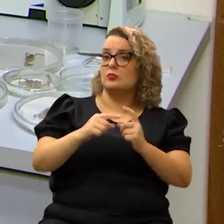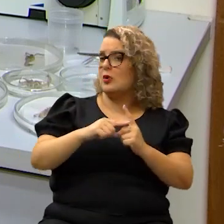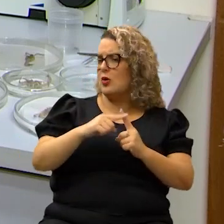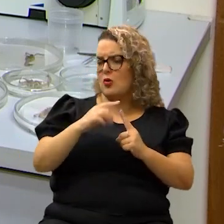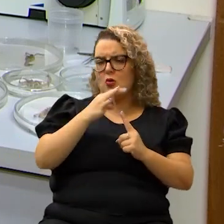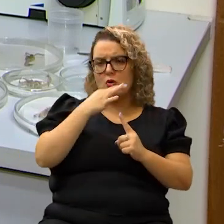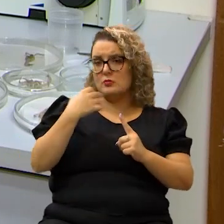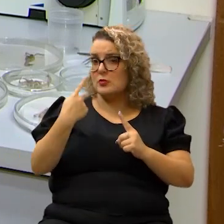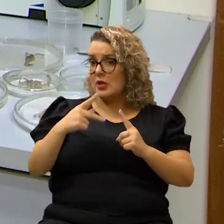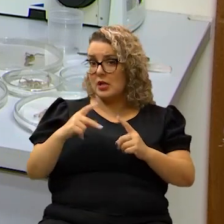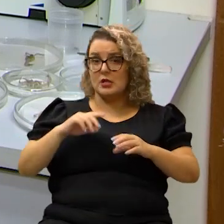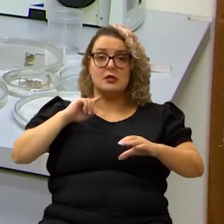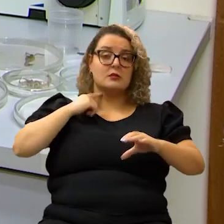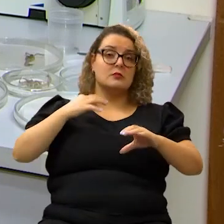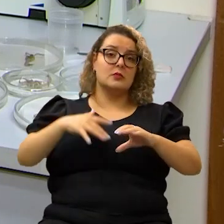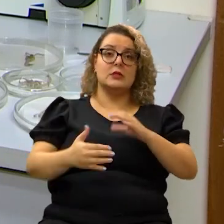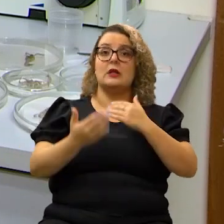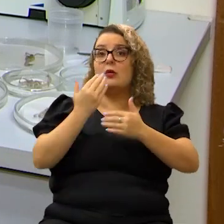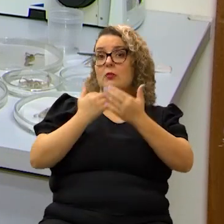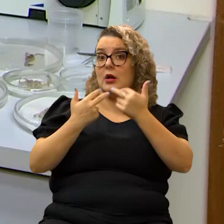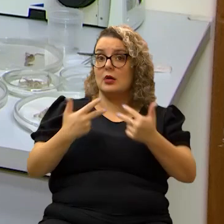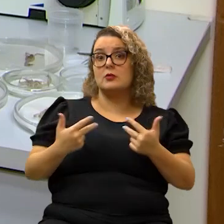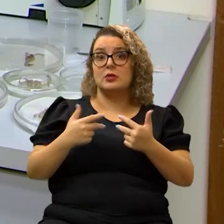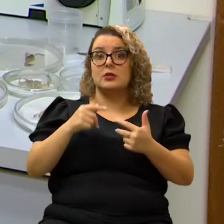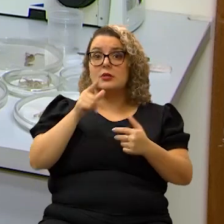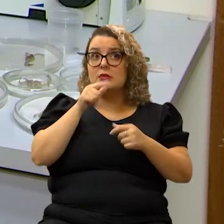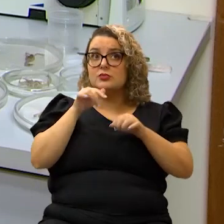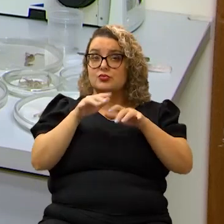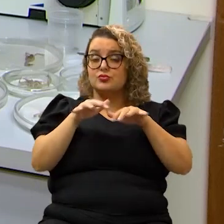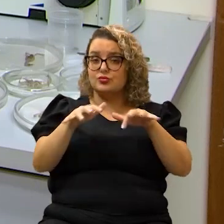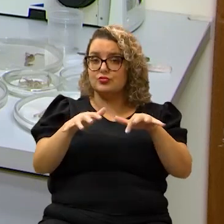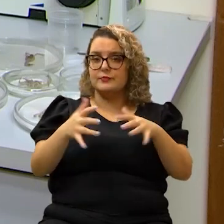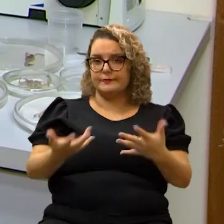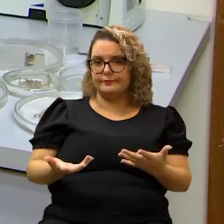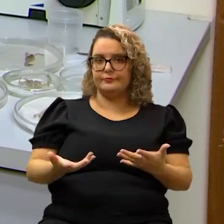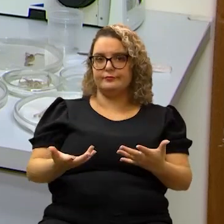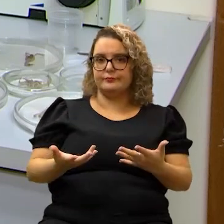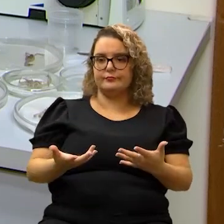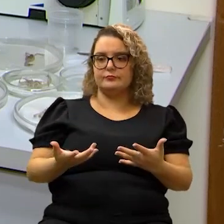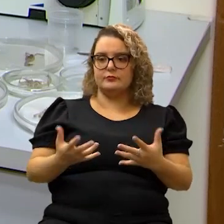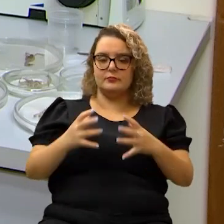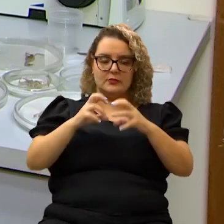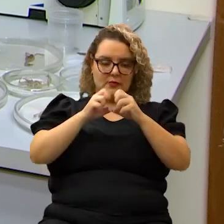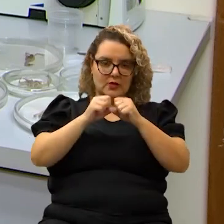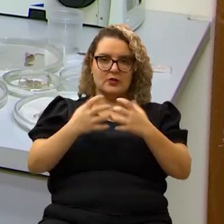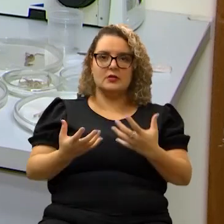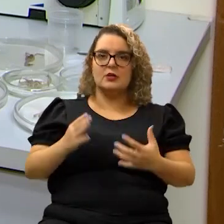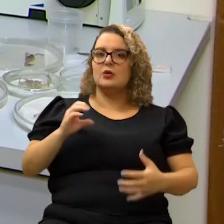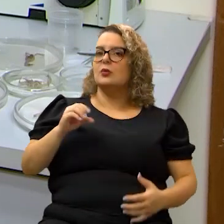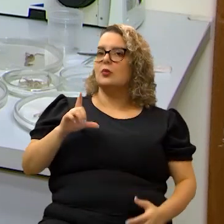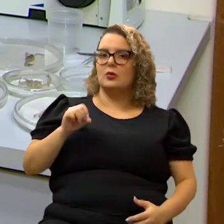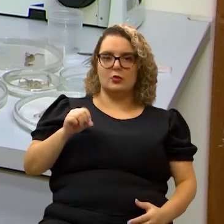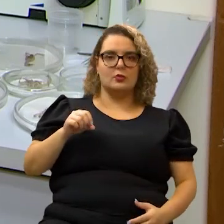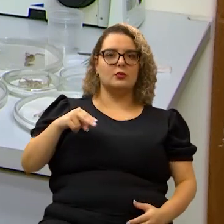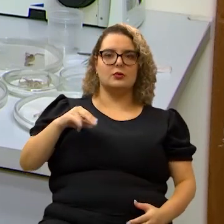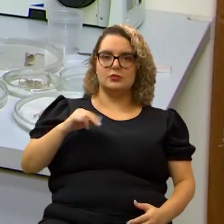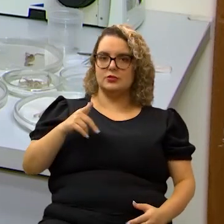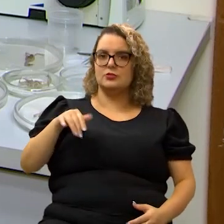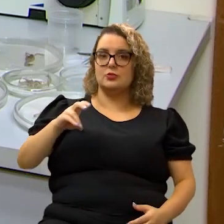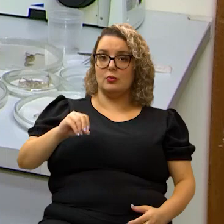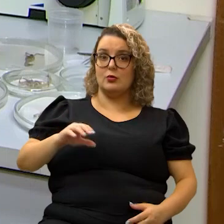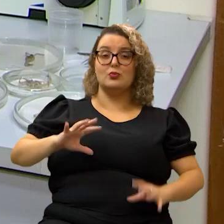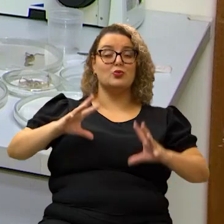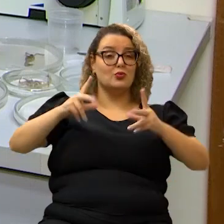um clima ótimo para ele na rede de esgoto, então ele tem alimento, tem umidade, e ele praticamente colonizou a rede de